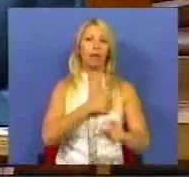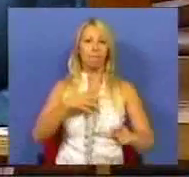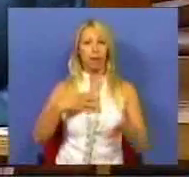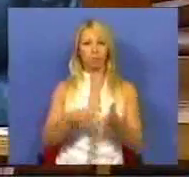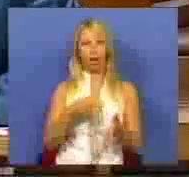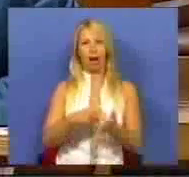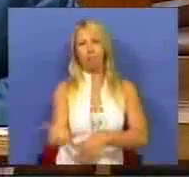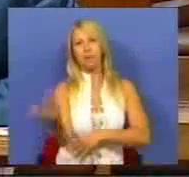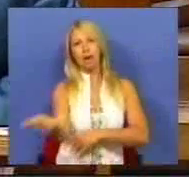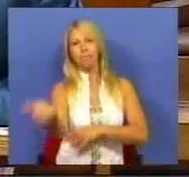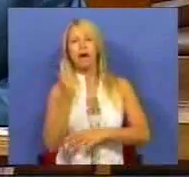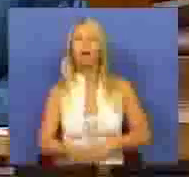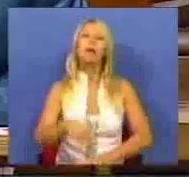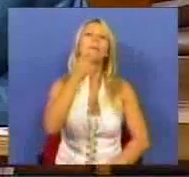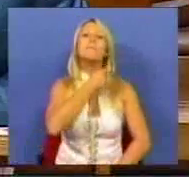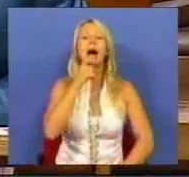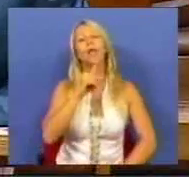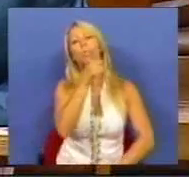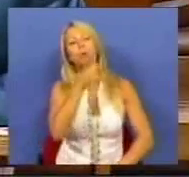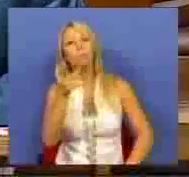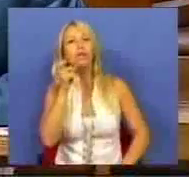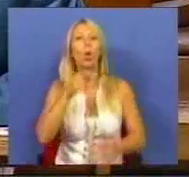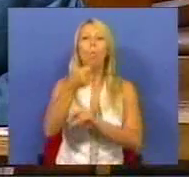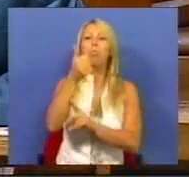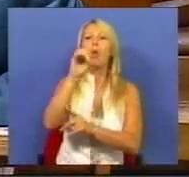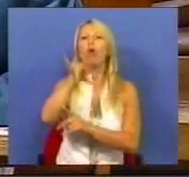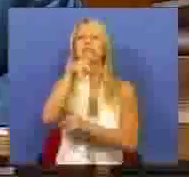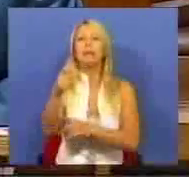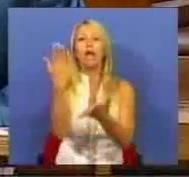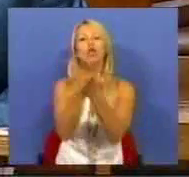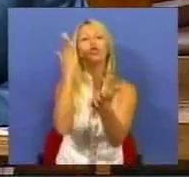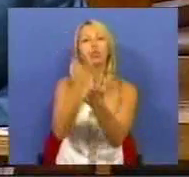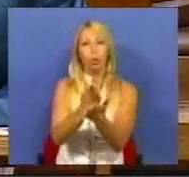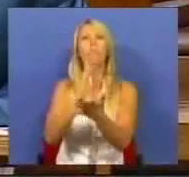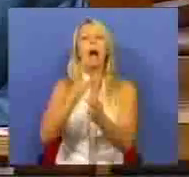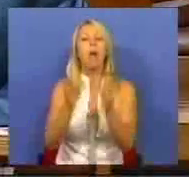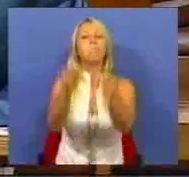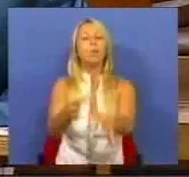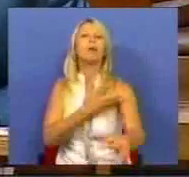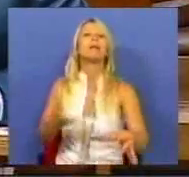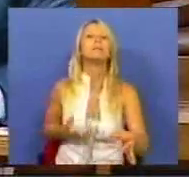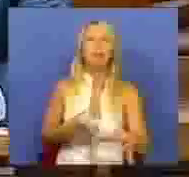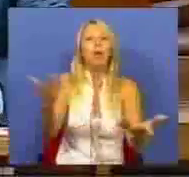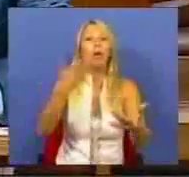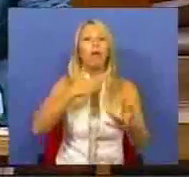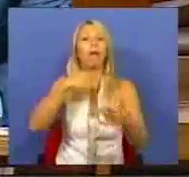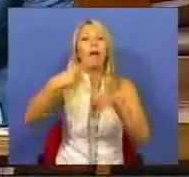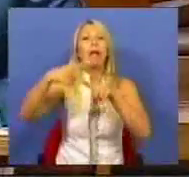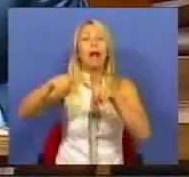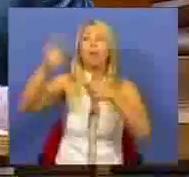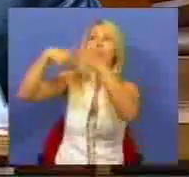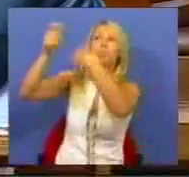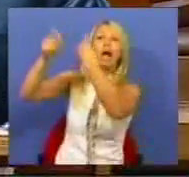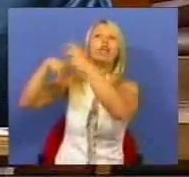maio, prometeu bolsas de estudo, mas só para setembro. E prometeu créditos às exportações, para um dia que se há de ver. Em